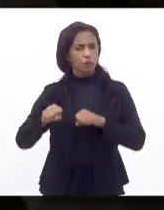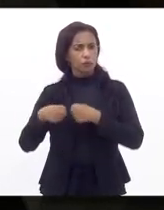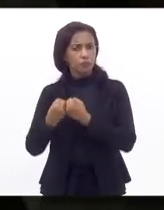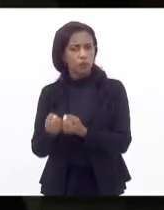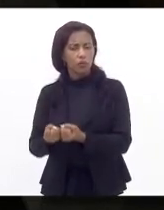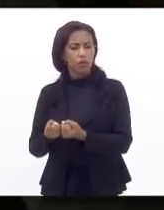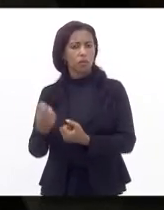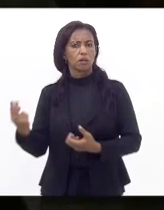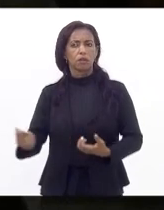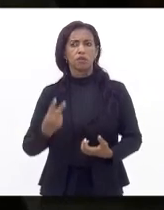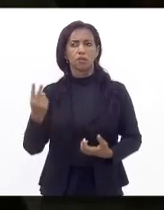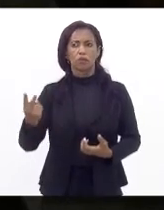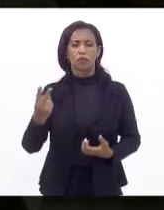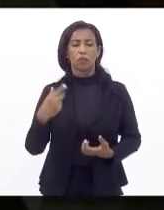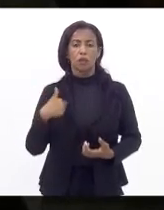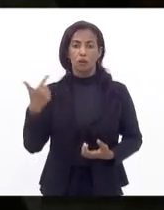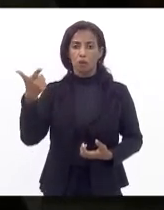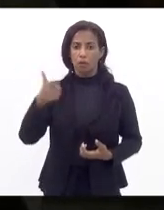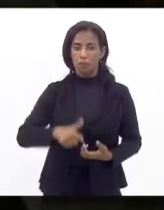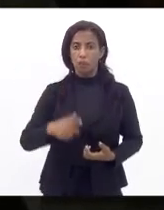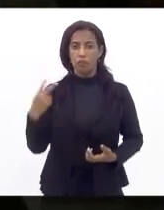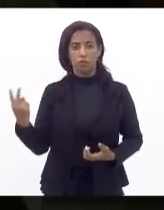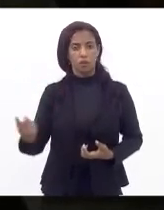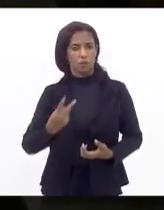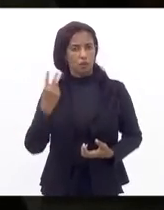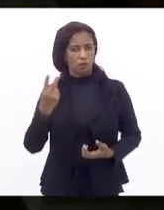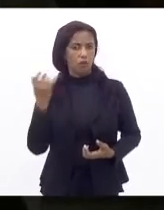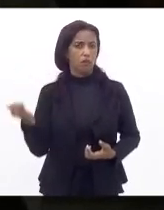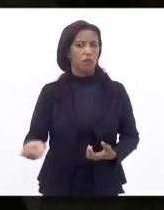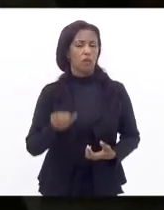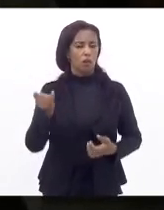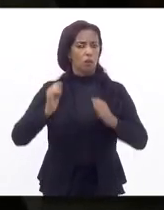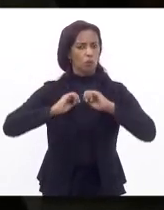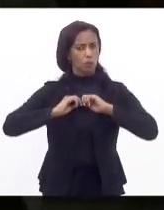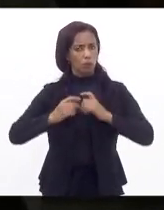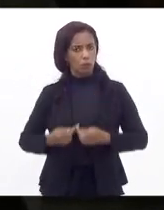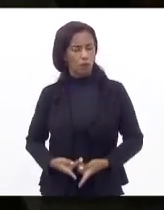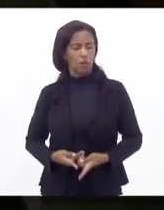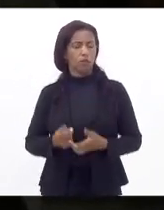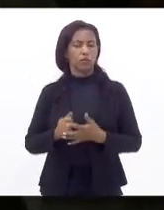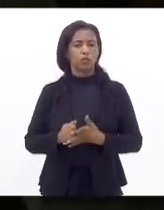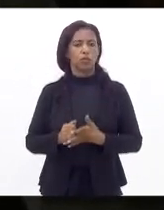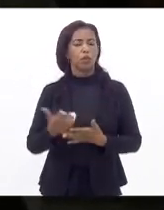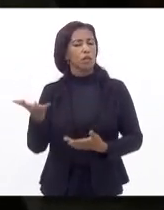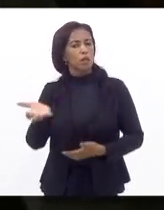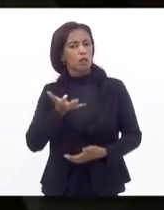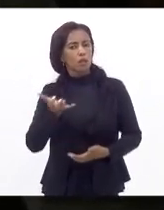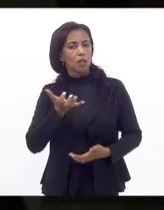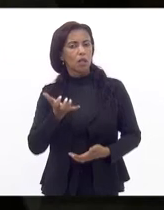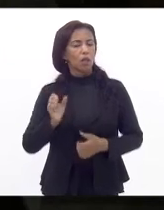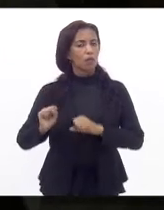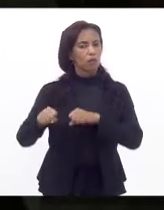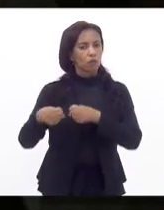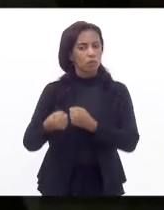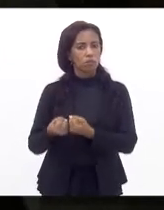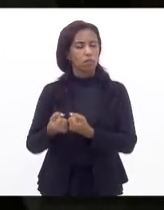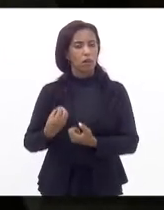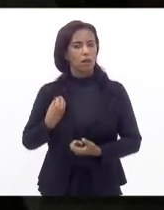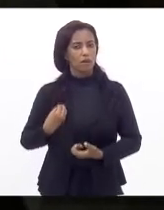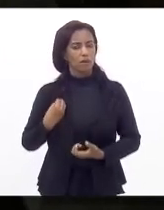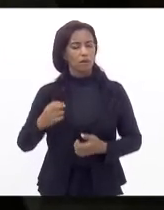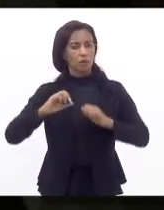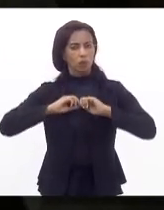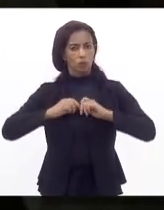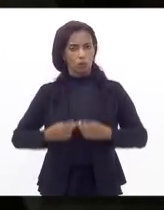fortalecimento desses valores, que eu repito, são valores altruístas, são valores humanistas, são valores republicanos, que querem fortalecer a convivência